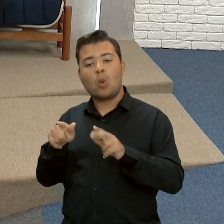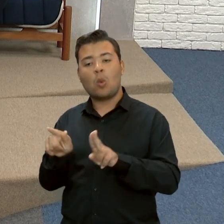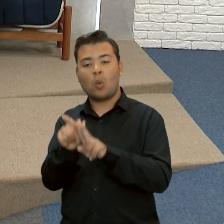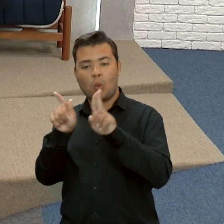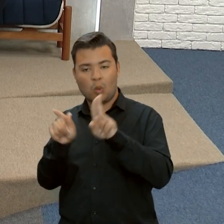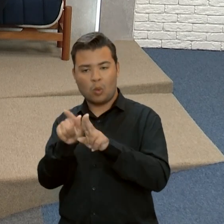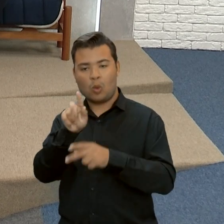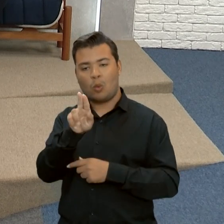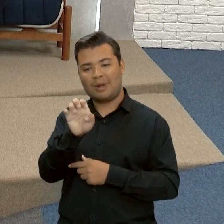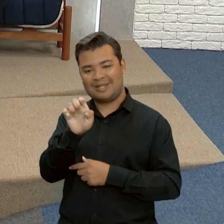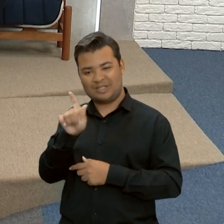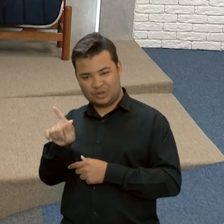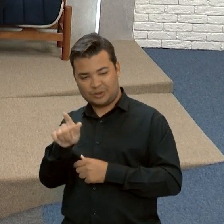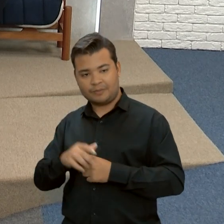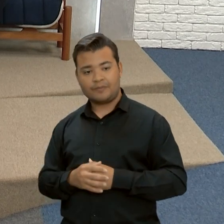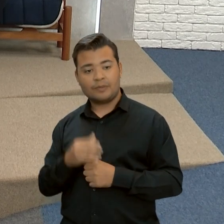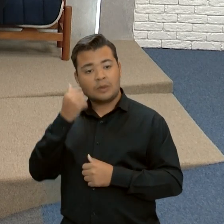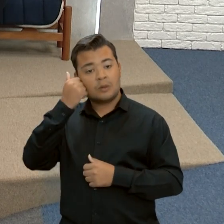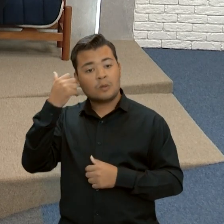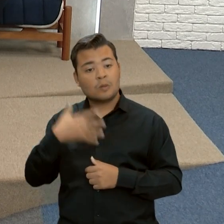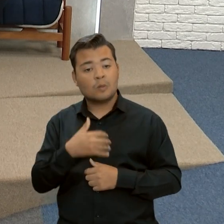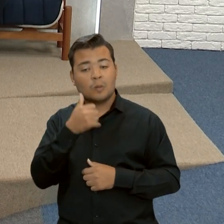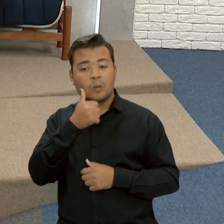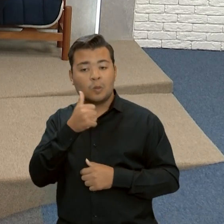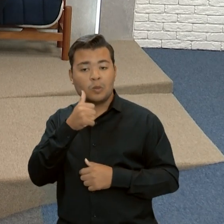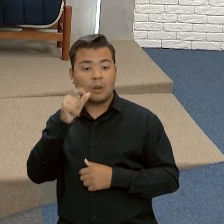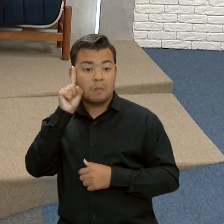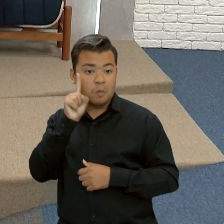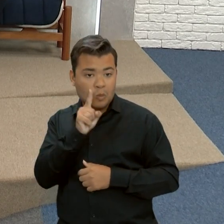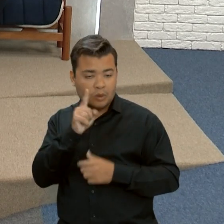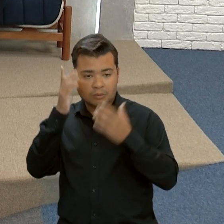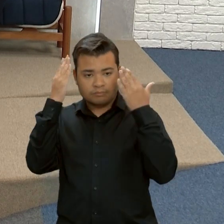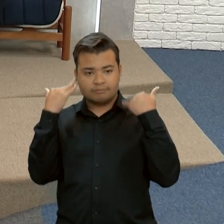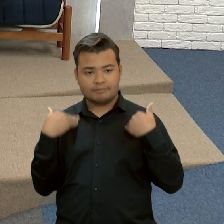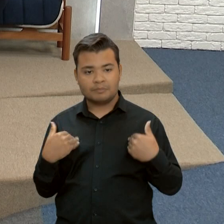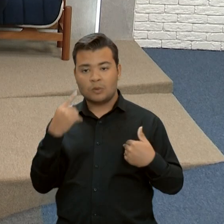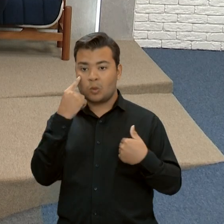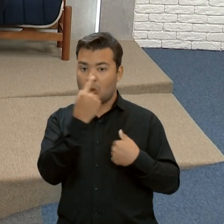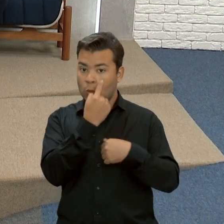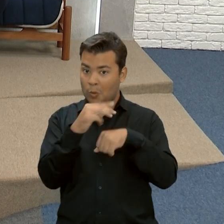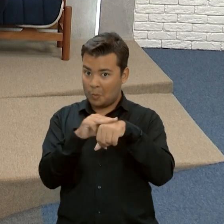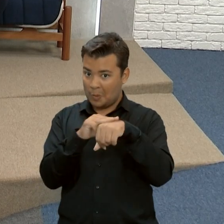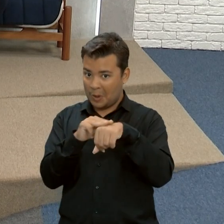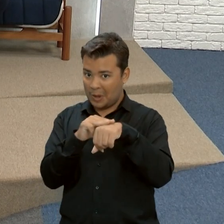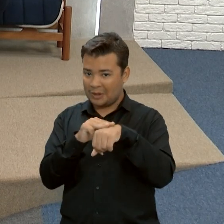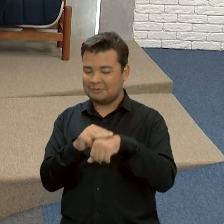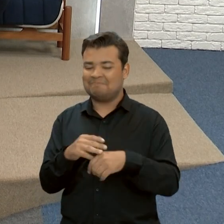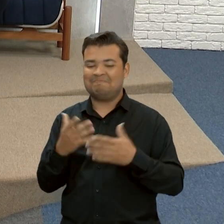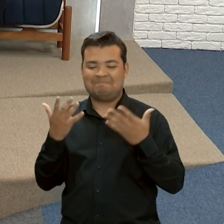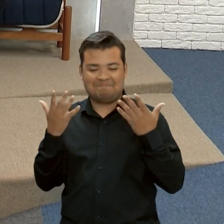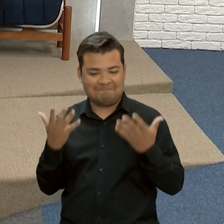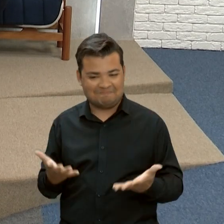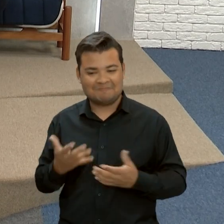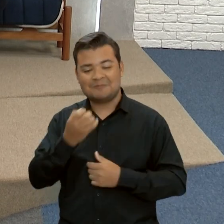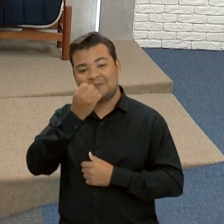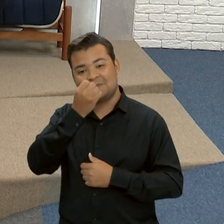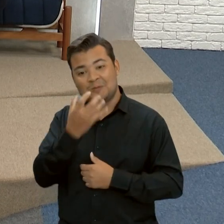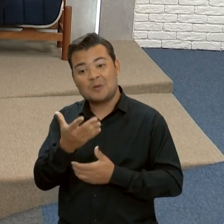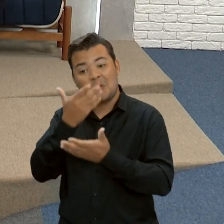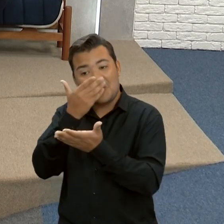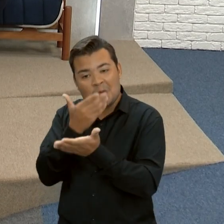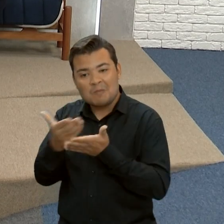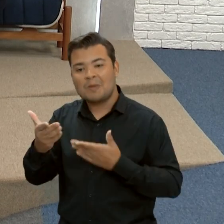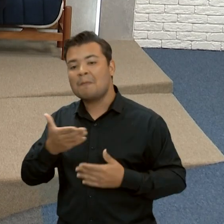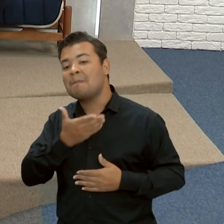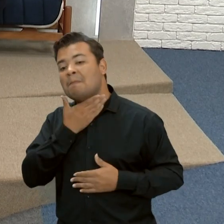ela se descreve como uma mulher morena, com cabelos e olhos castanhos. Muito bem, então para a gente começar nesse bate-papo,